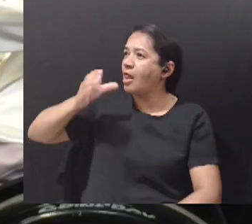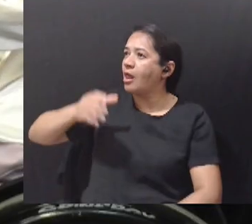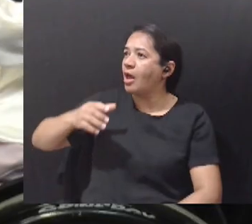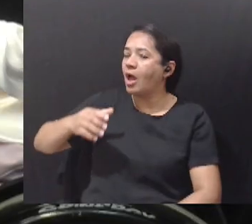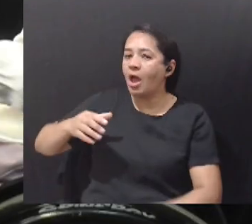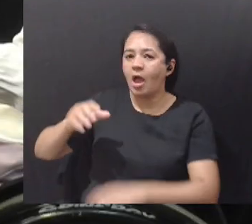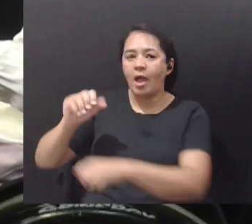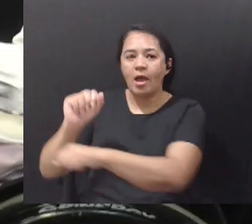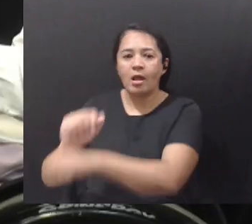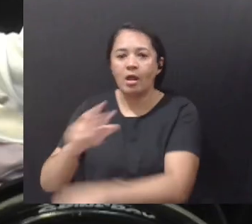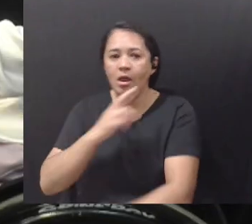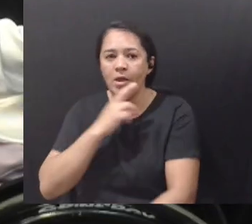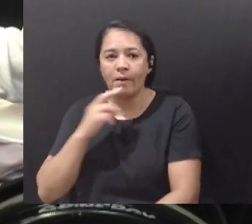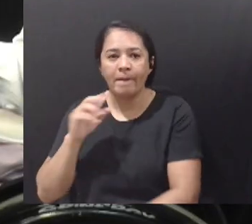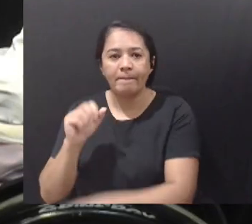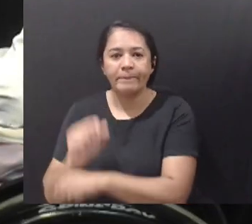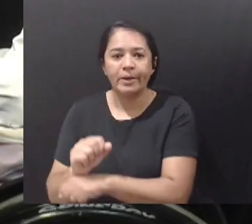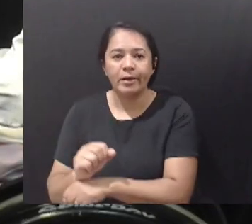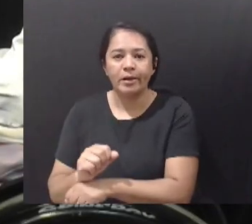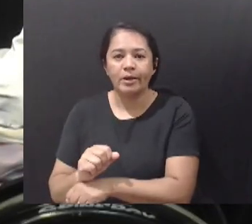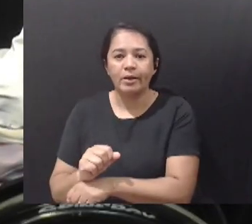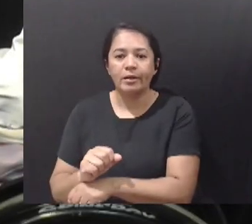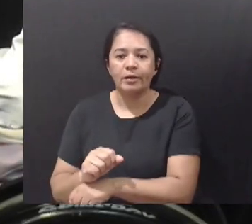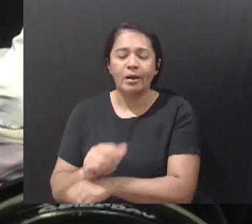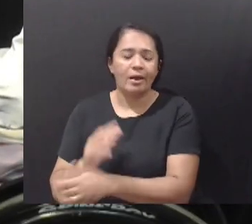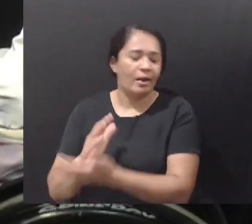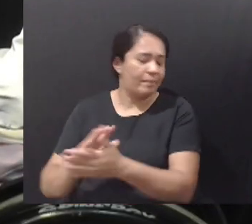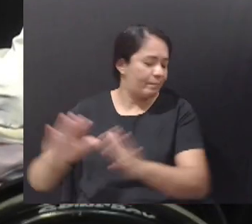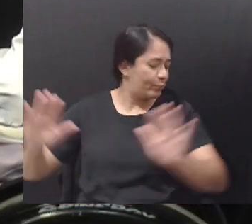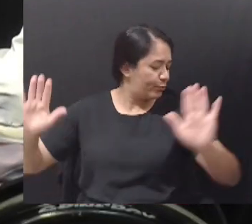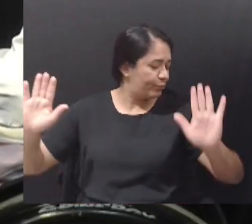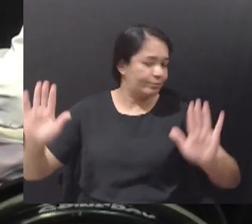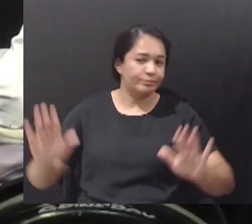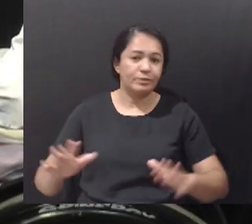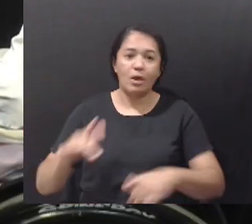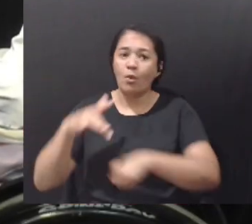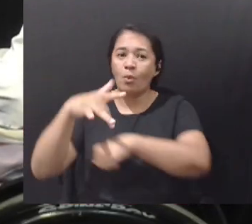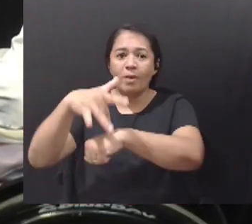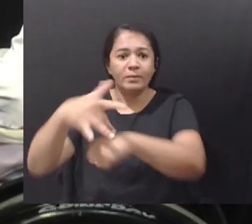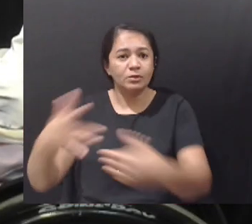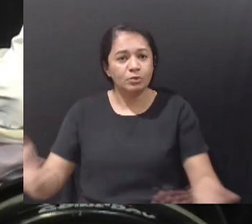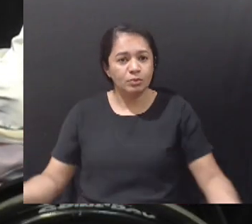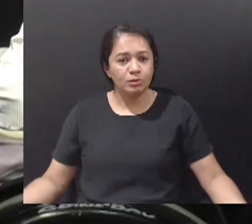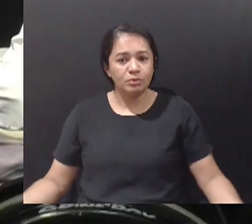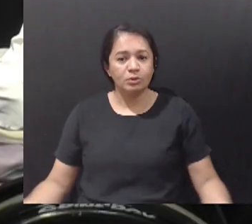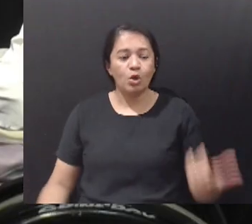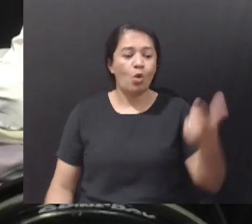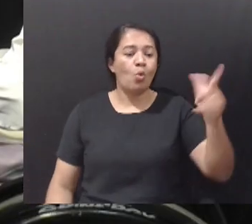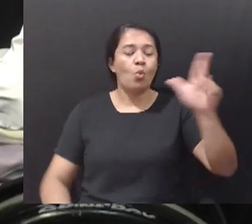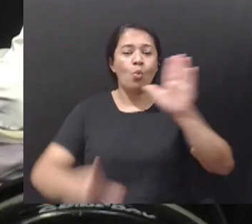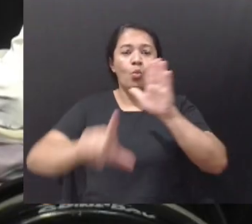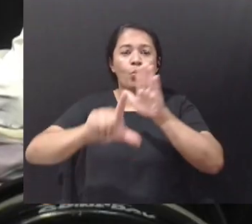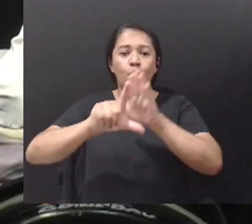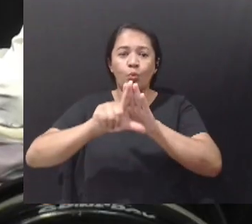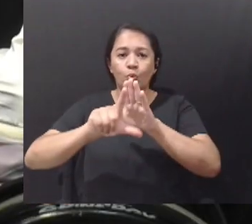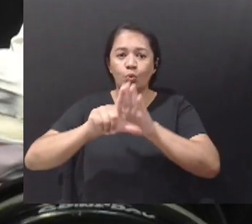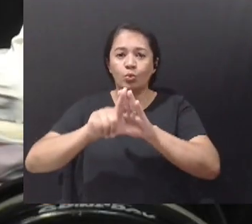no bar. Já é sugestivo, acabou, né? entendeu? Então era um absurdo isso. A outra lei de do lixo recompensa. Zero.